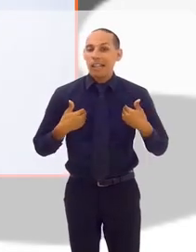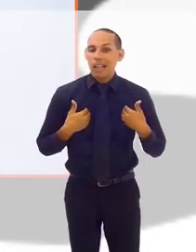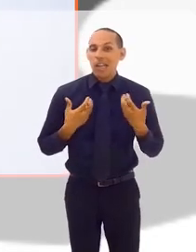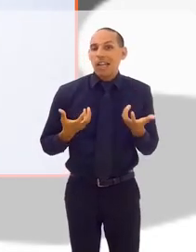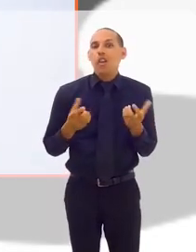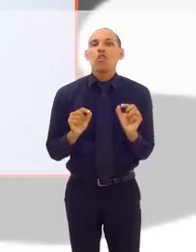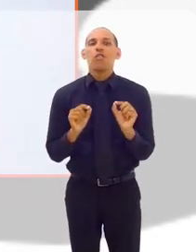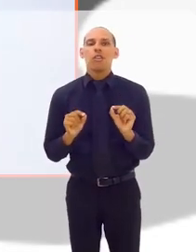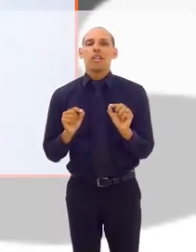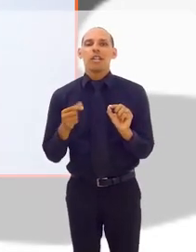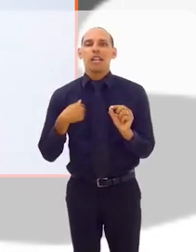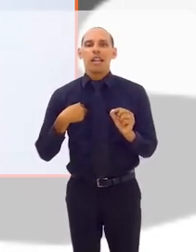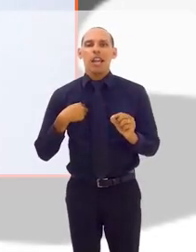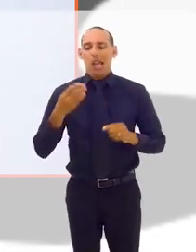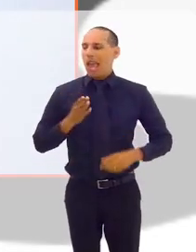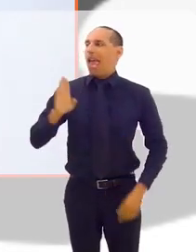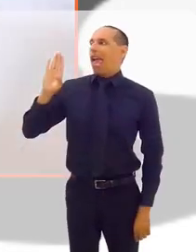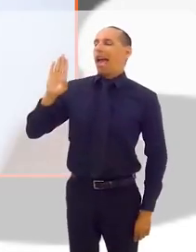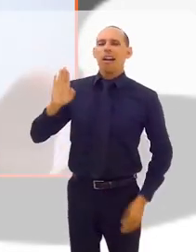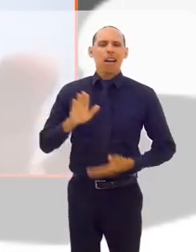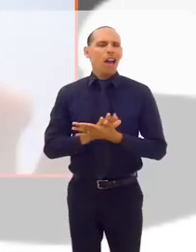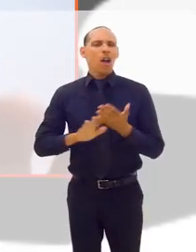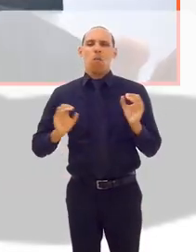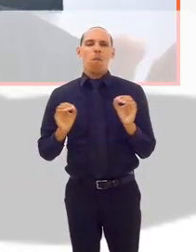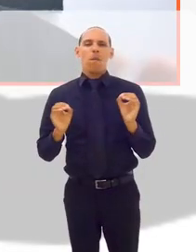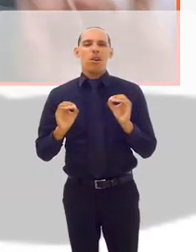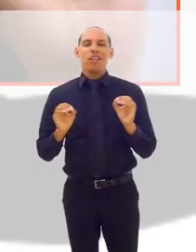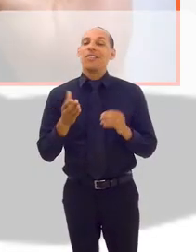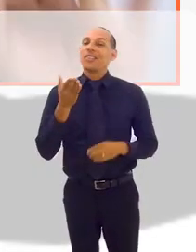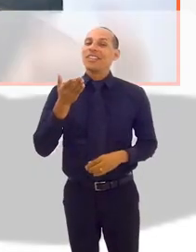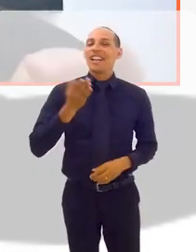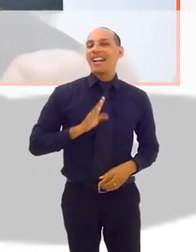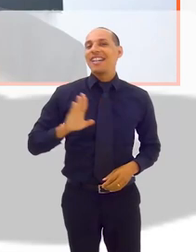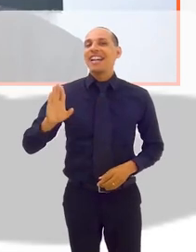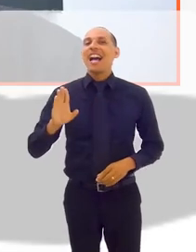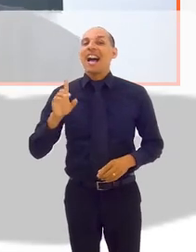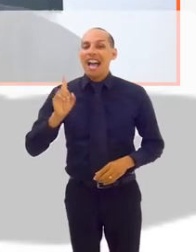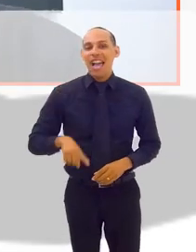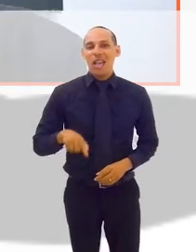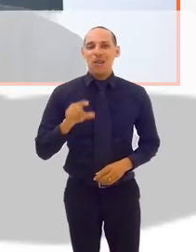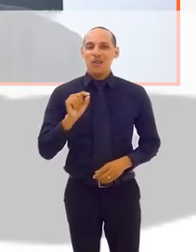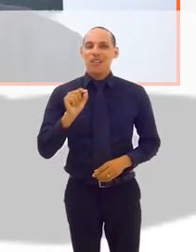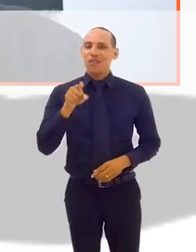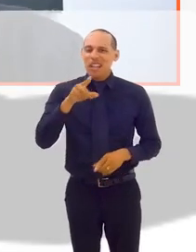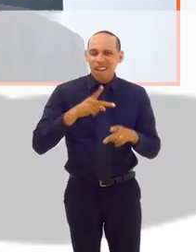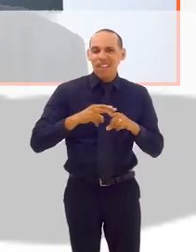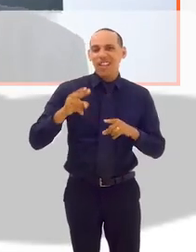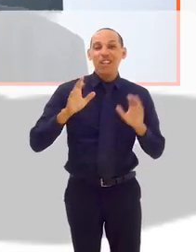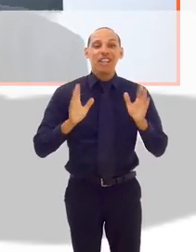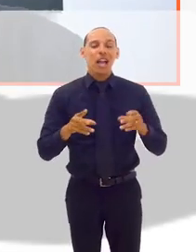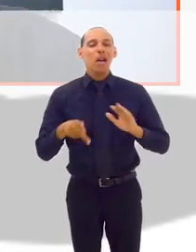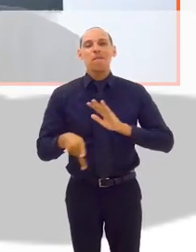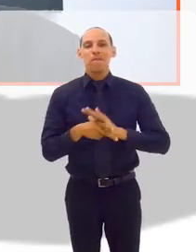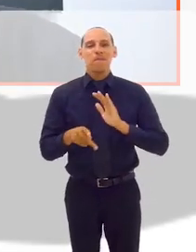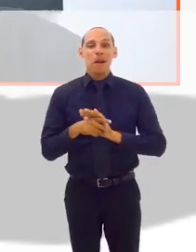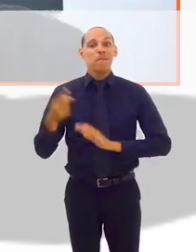aqui querendo ser candidato a nada e não vou ser candidato. Você pode não, você certeza. É o candidato, você é o vitorioso do pioneirismo.